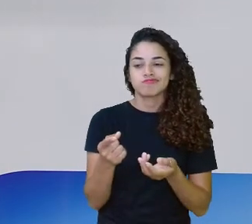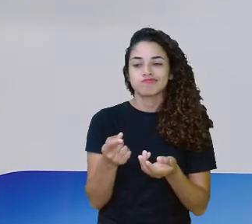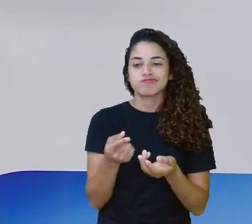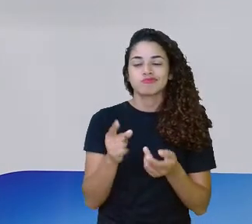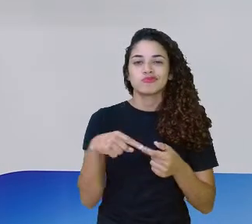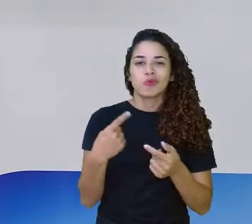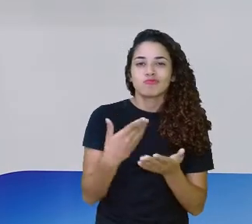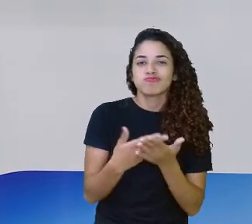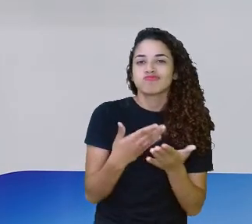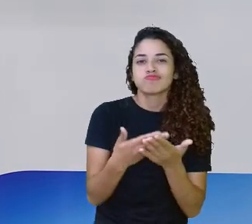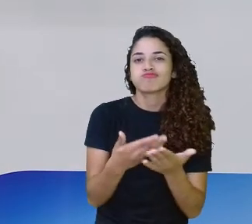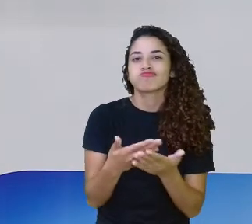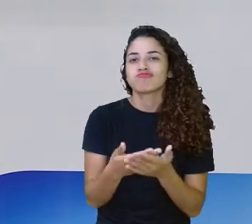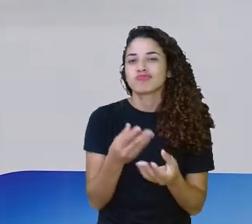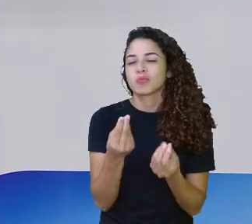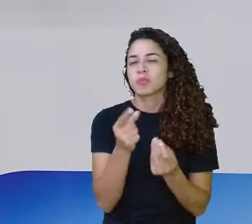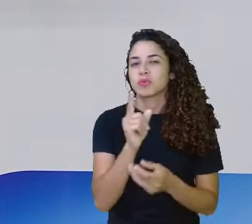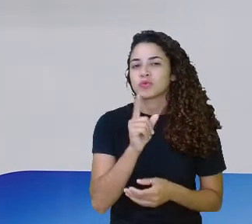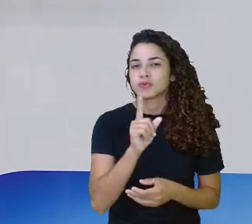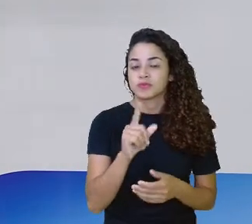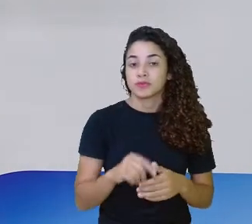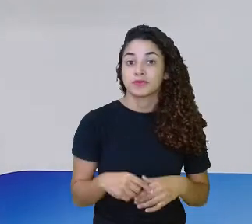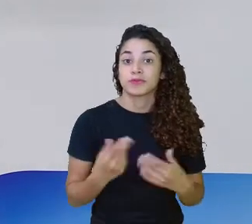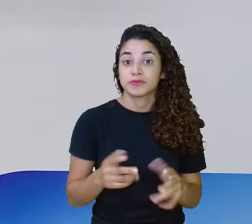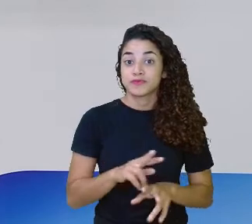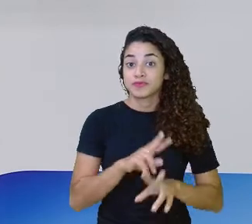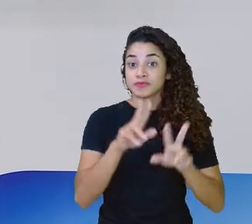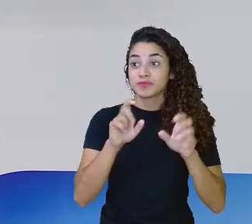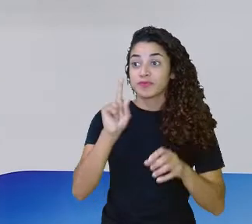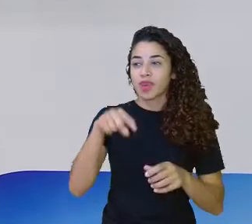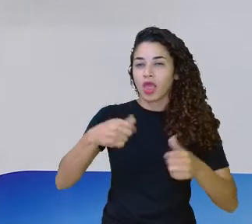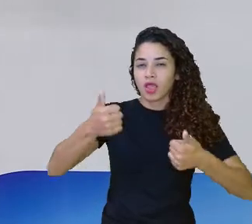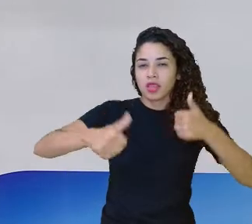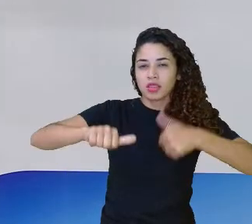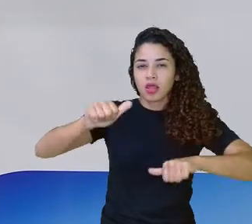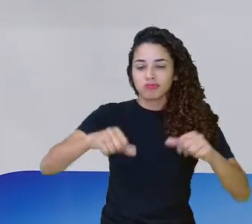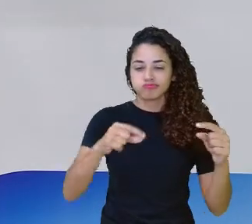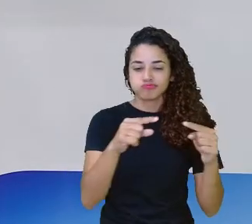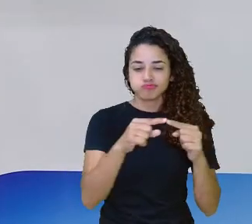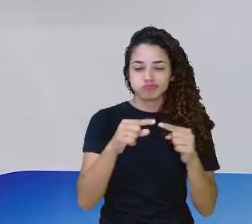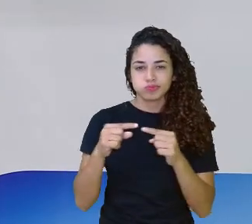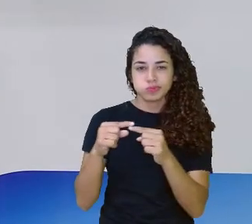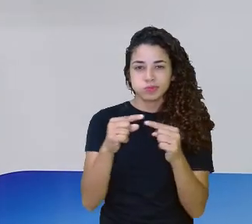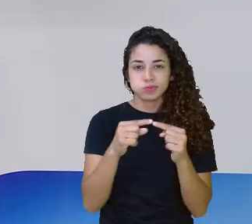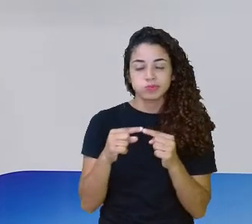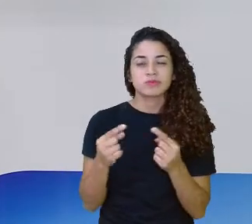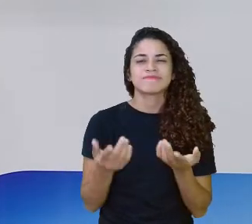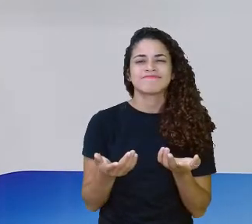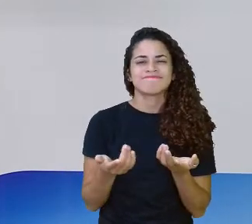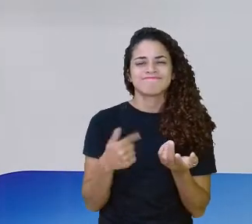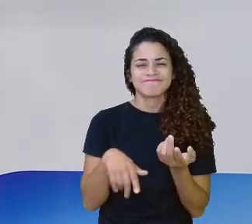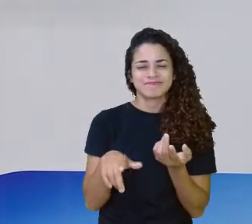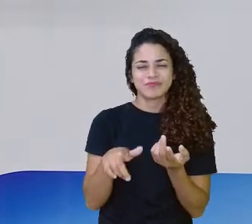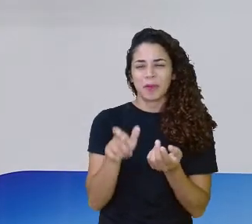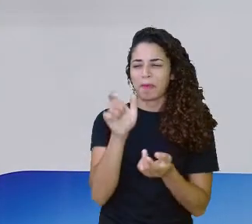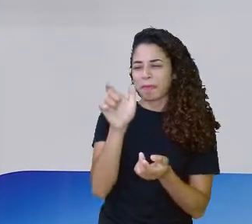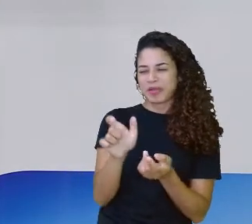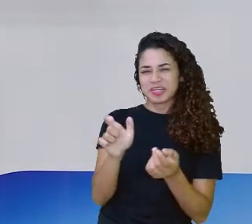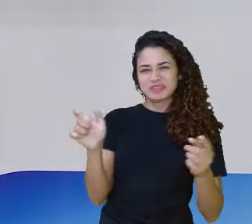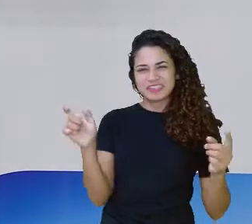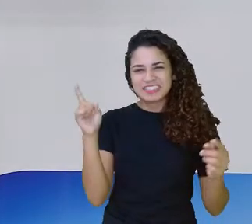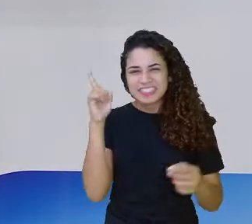ele nas nossas conversas. Vamos falar sobre análise combinatória. Professora, que nome